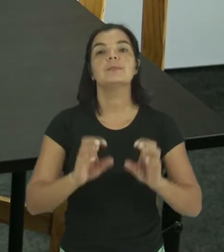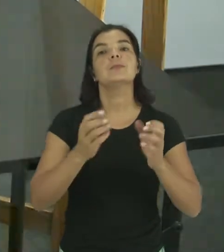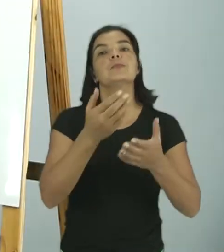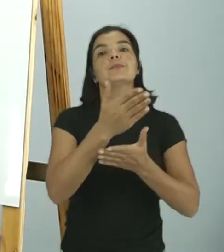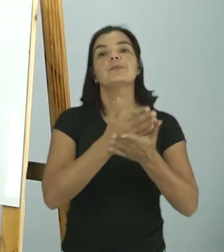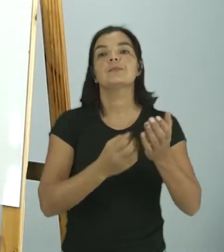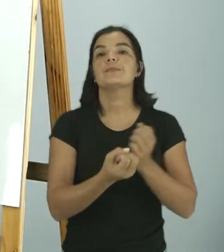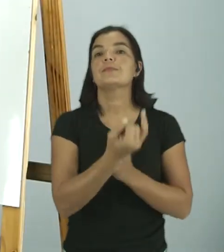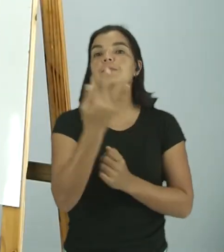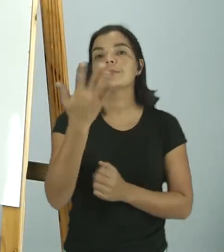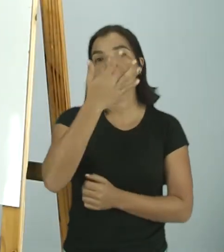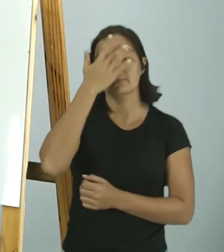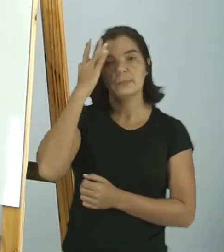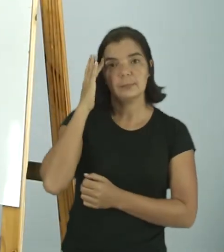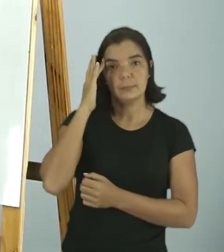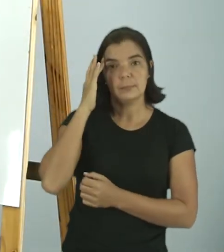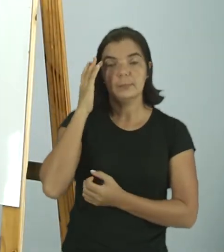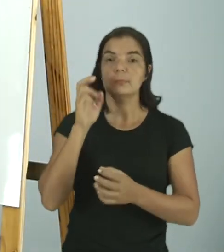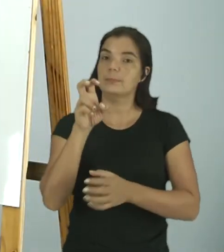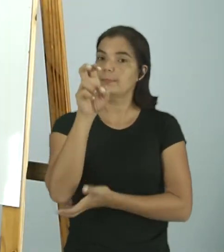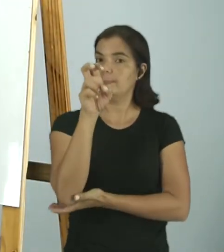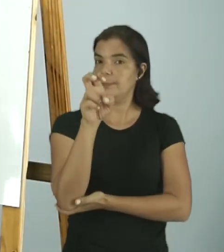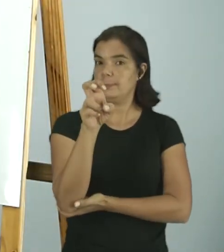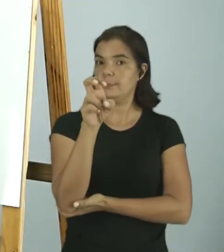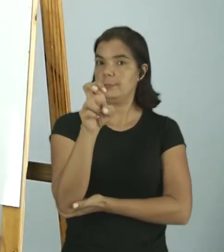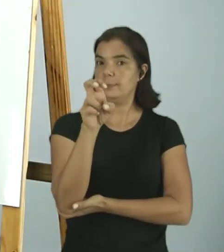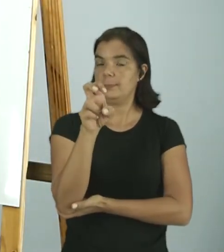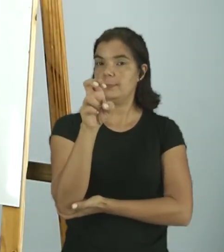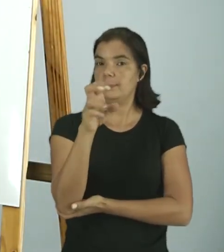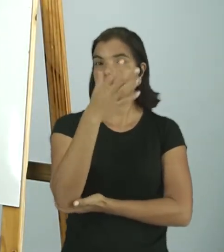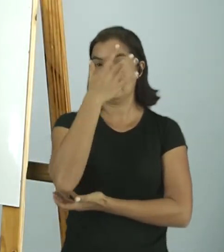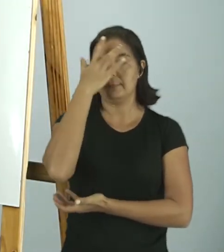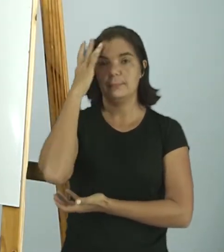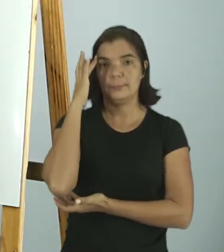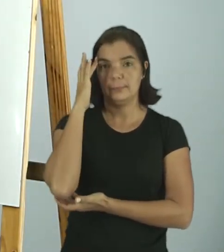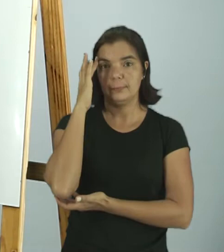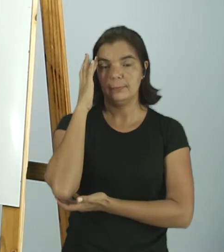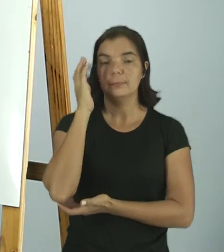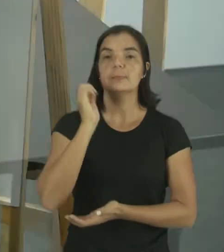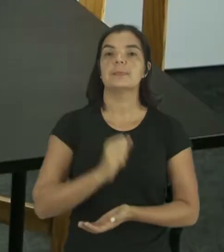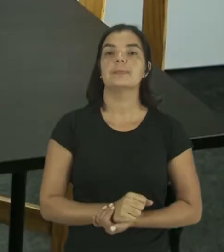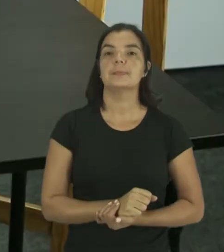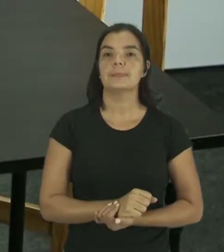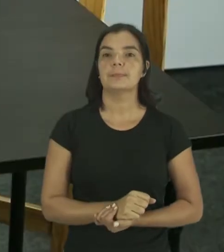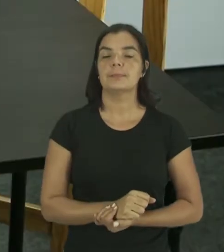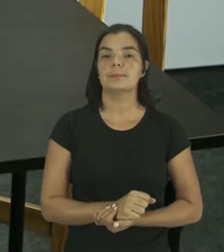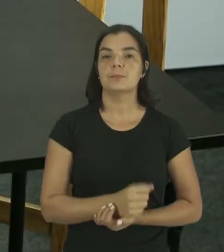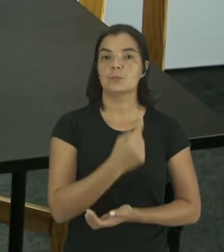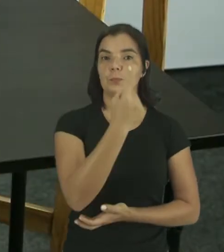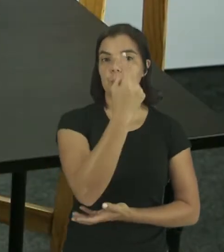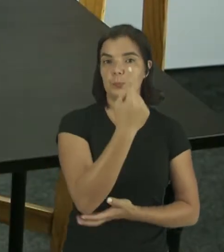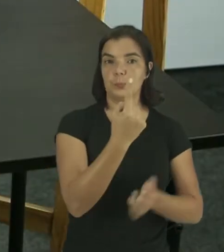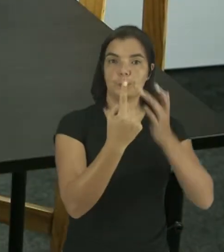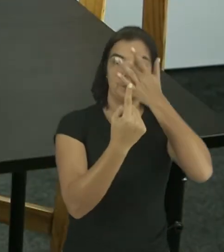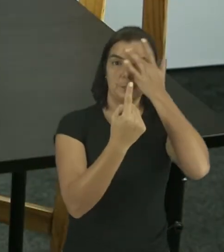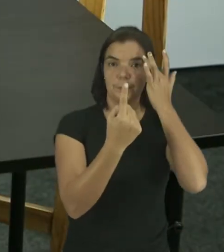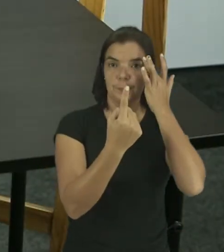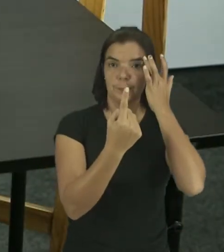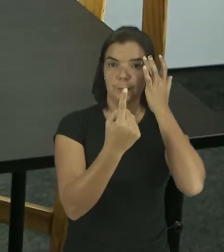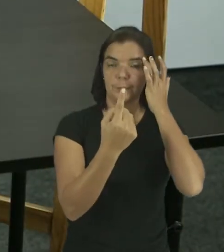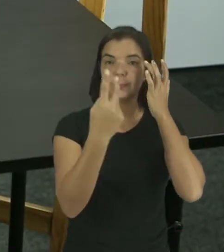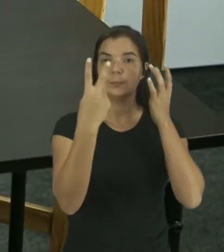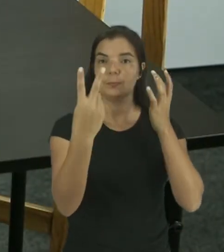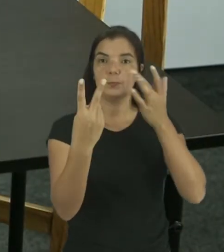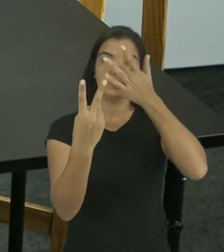para quantas pessoas Pará 5 pessoas Então vou aqui uma pessoa